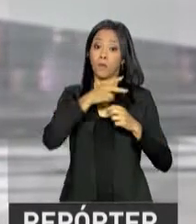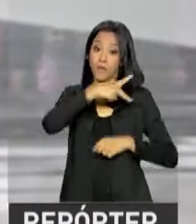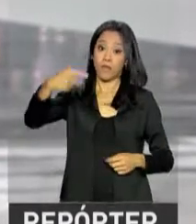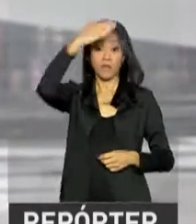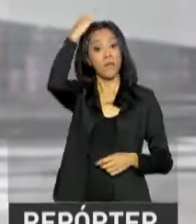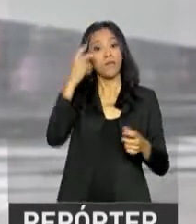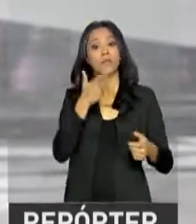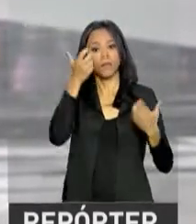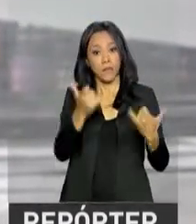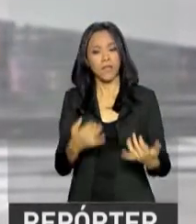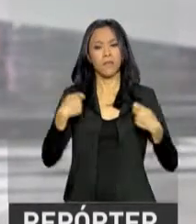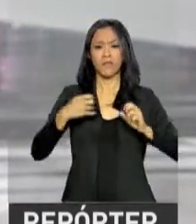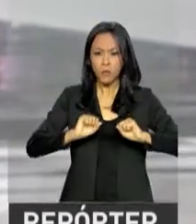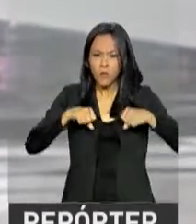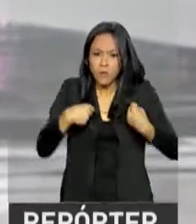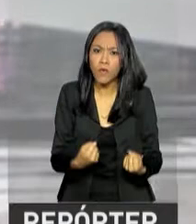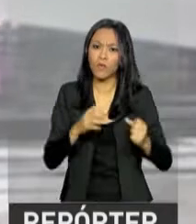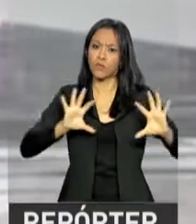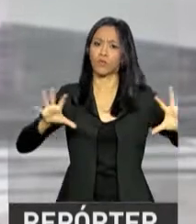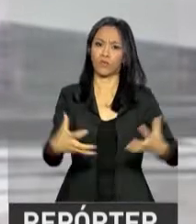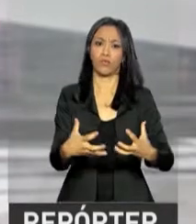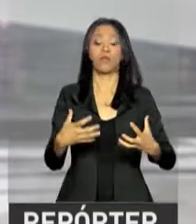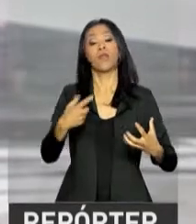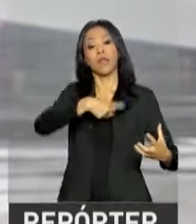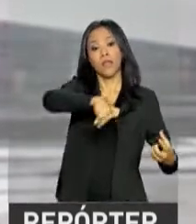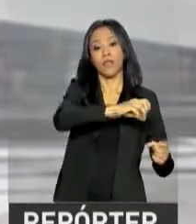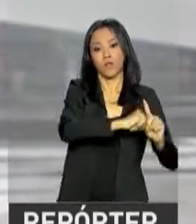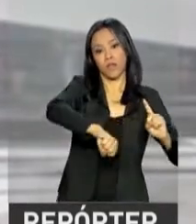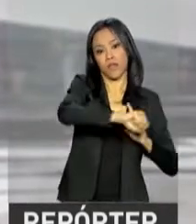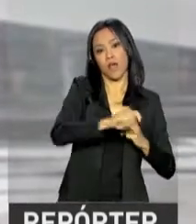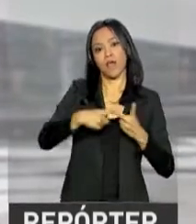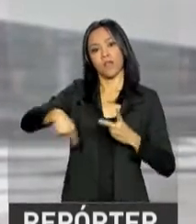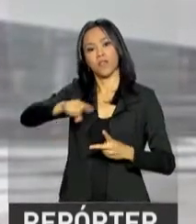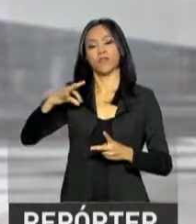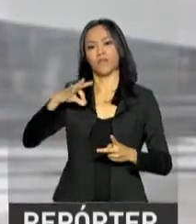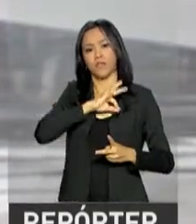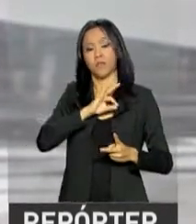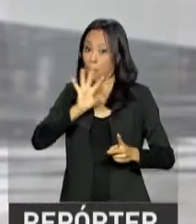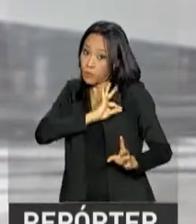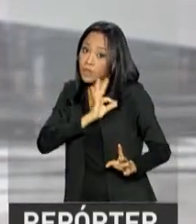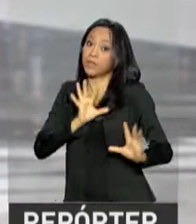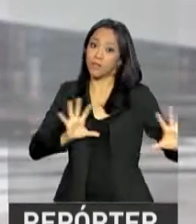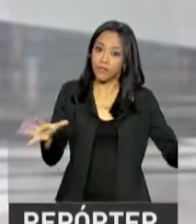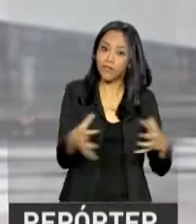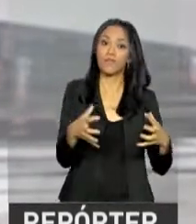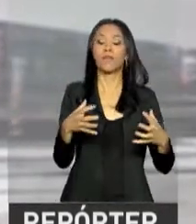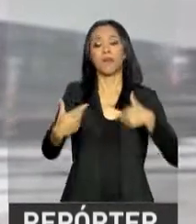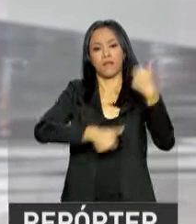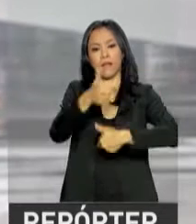que envolve o judiciário ministério público e sociedade civil para atuar contra a criminalidade de forma coordenada